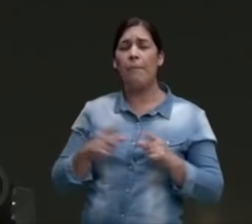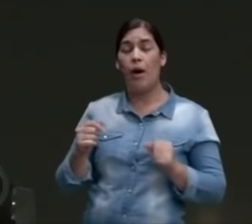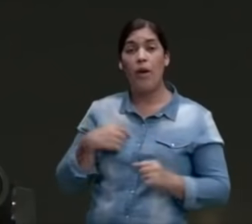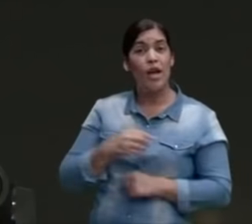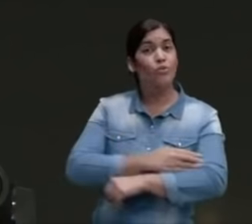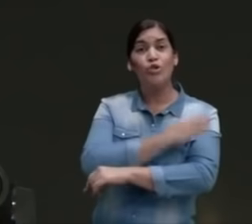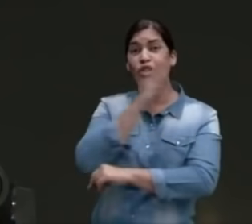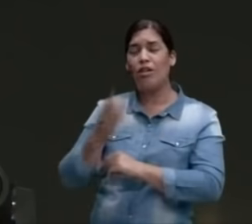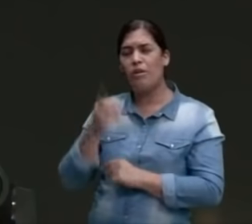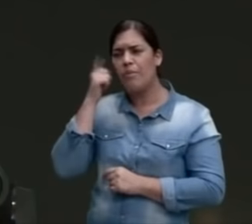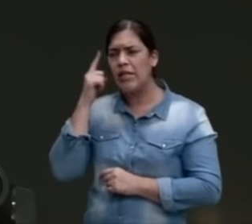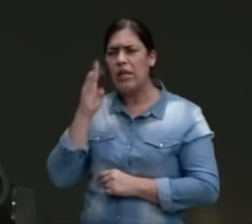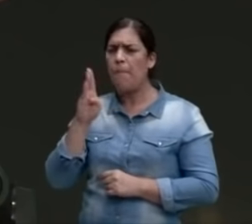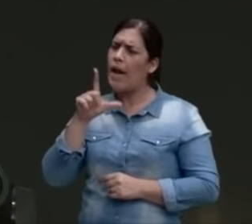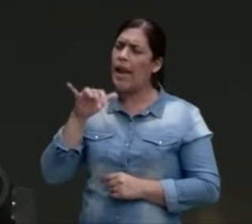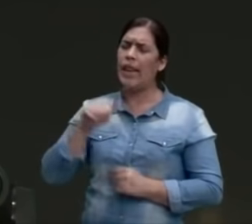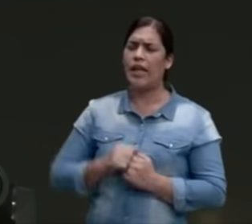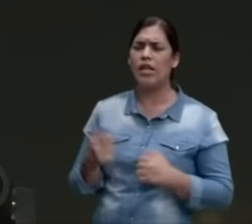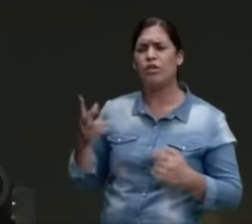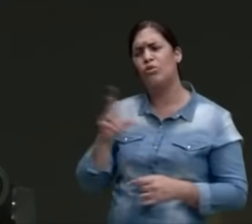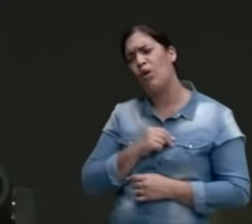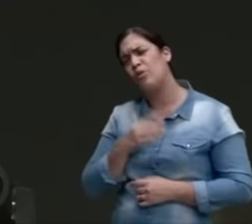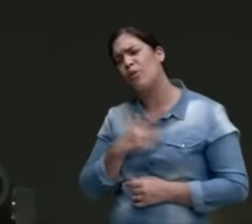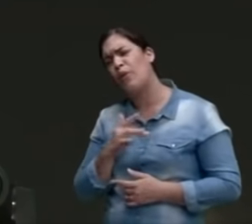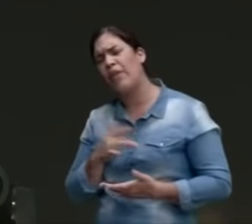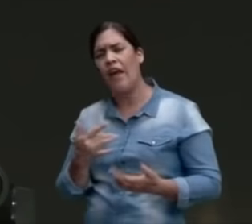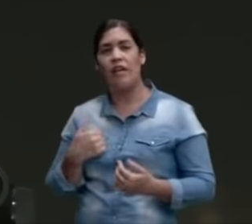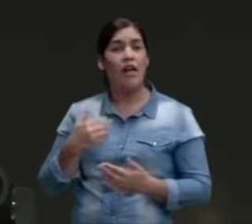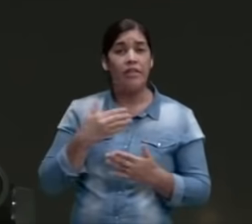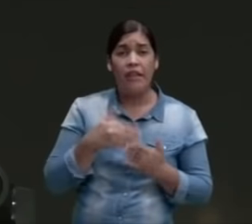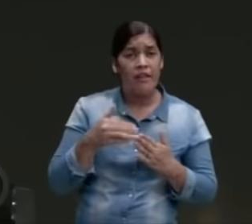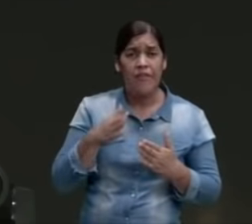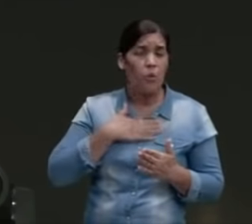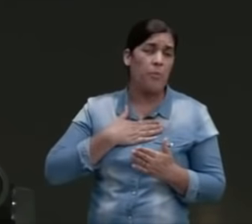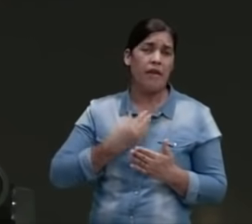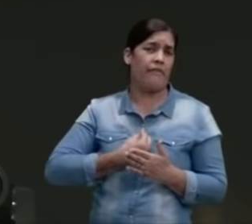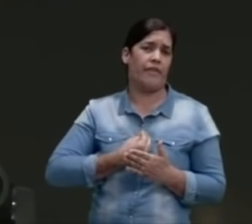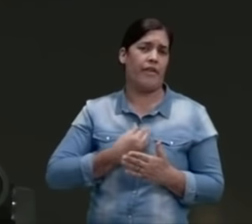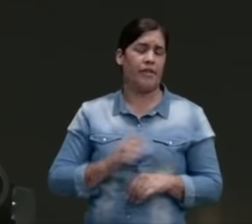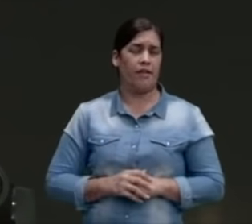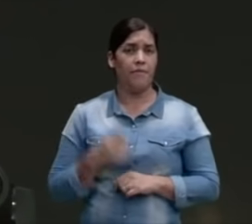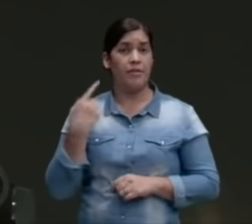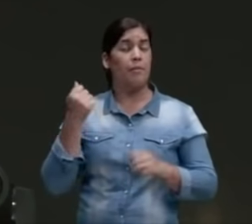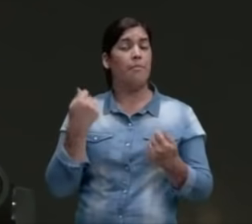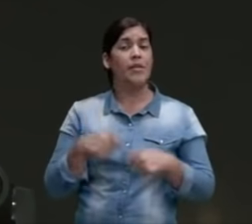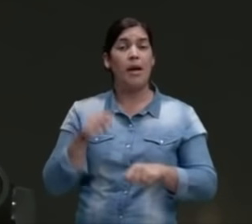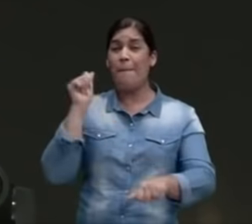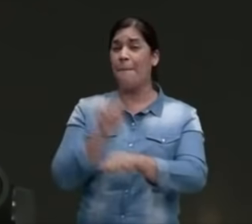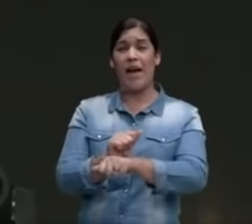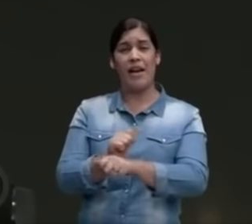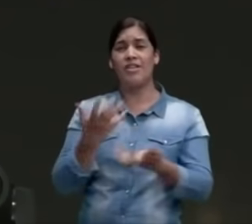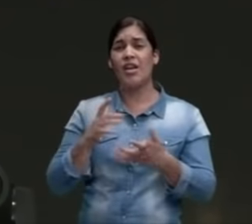dia todo pensando, nossa, mas que judiação, olha o tamanho da baleia, tal, coisas que não tinha nada a ver comigo. A gente tem que parar de querer, sabe,